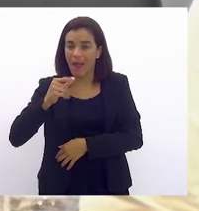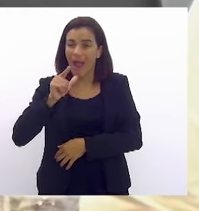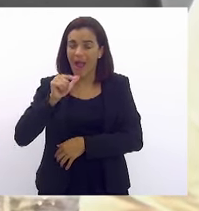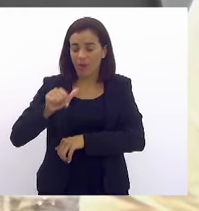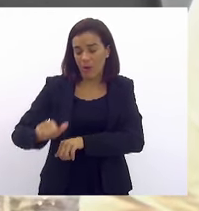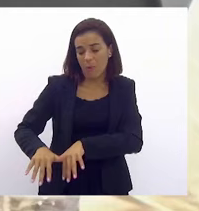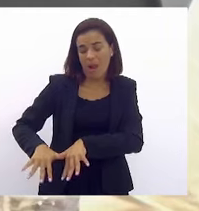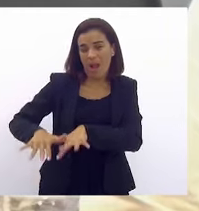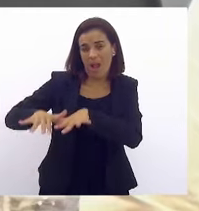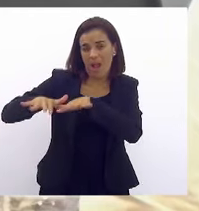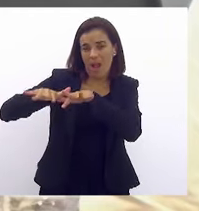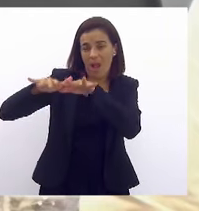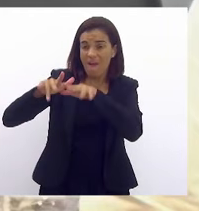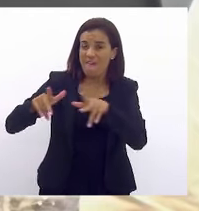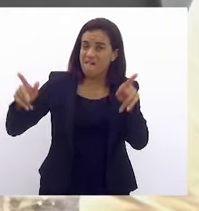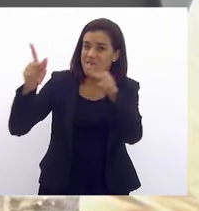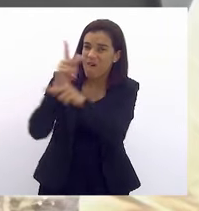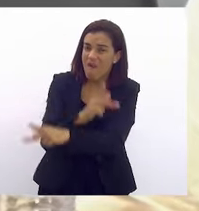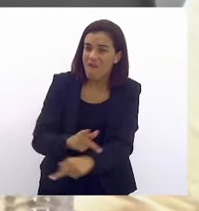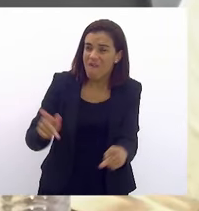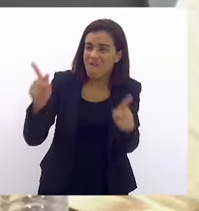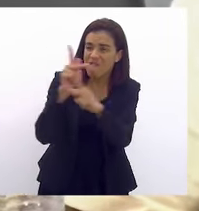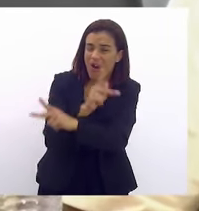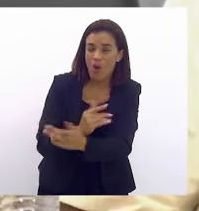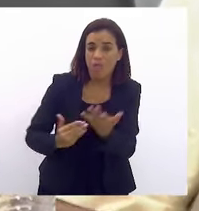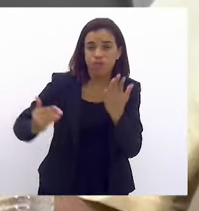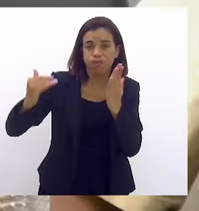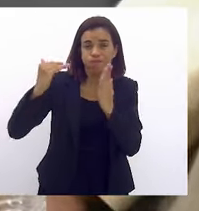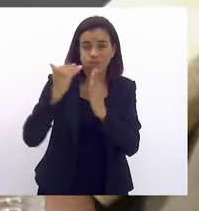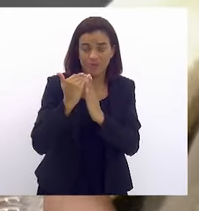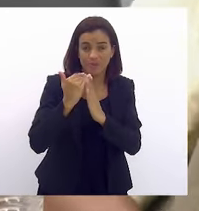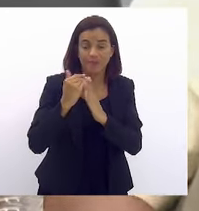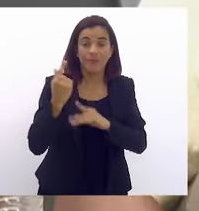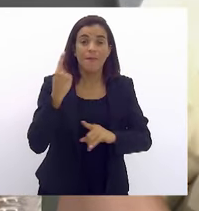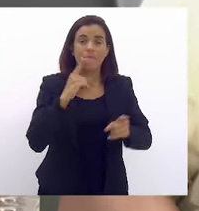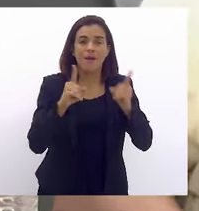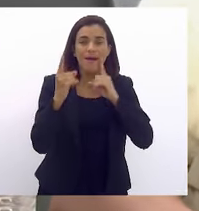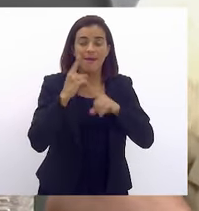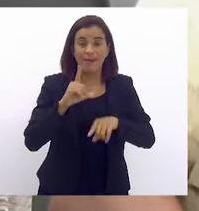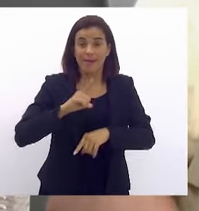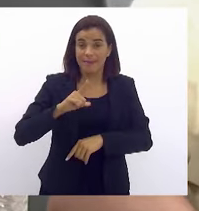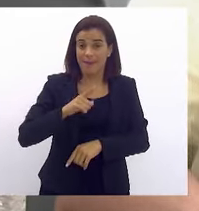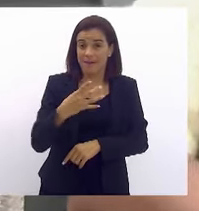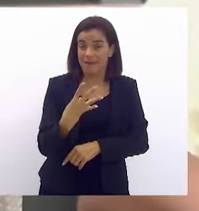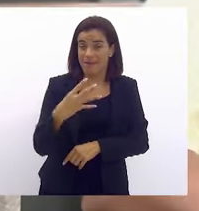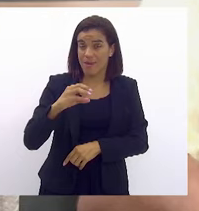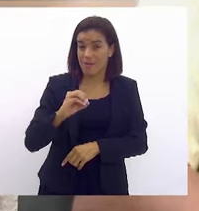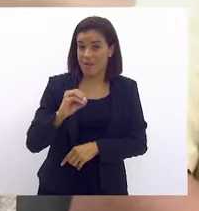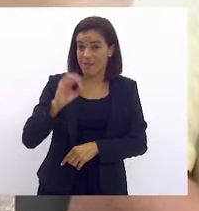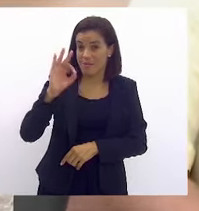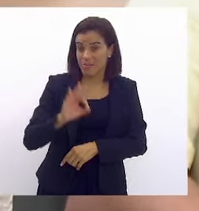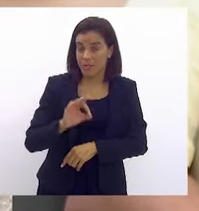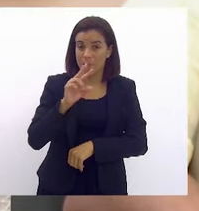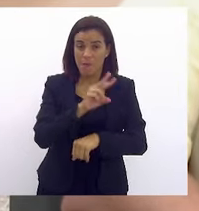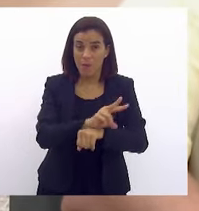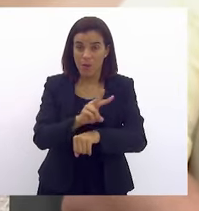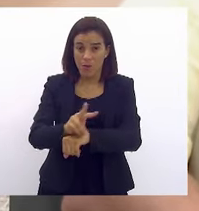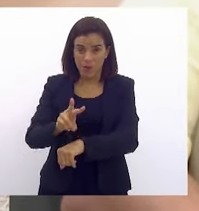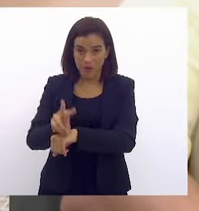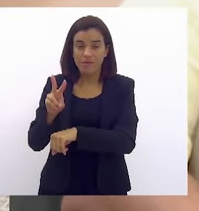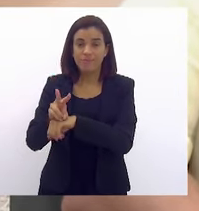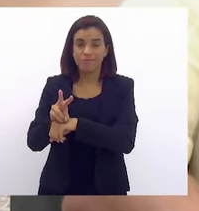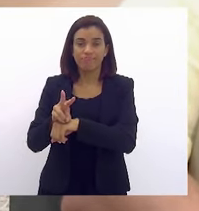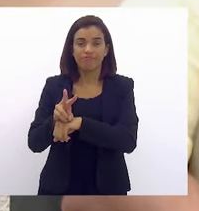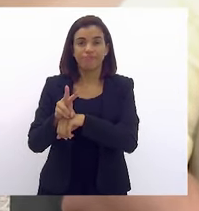eventos climáticos mais extremos. Maricá tem 40% do seu território protegido por unidade de conservação, o que